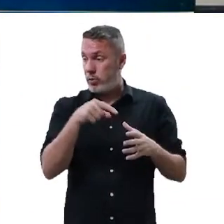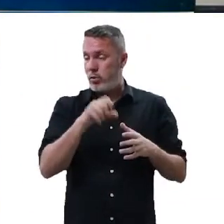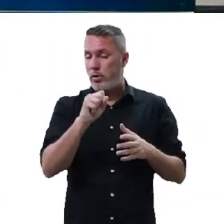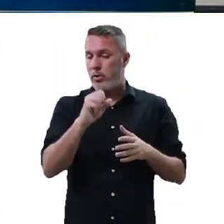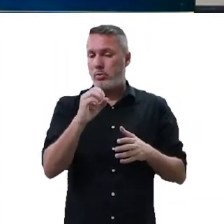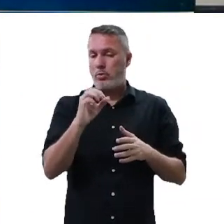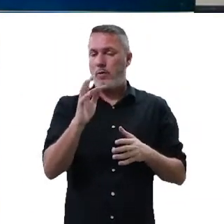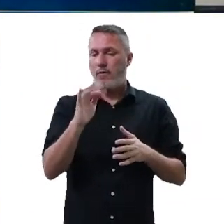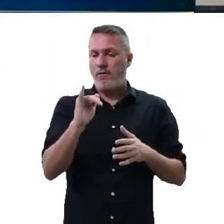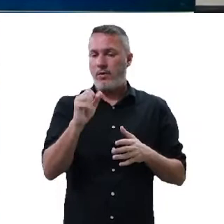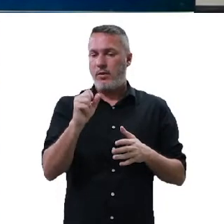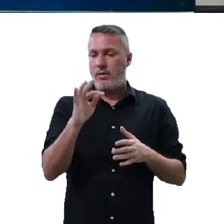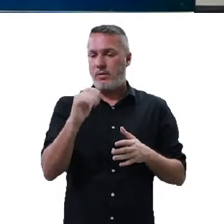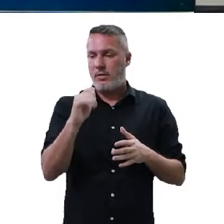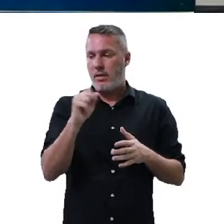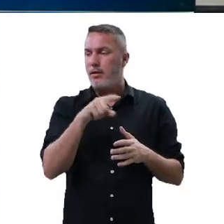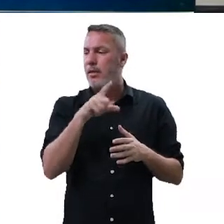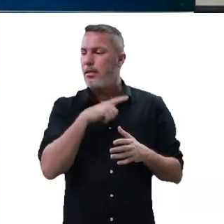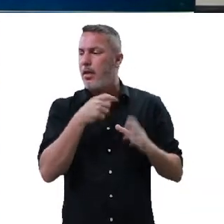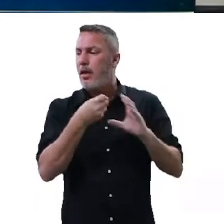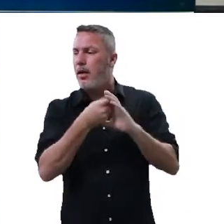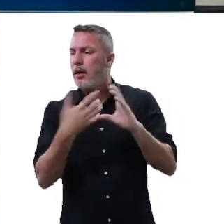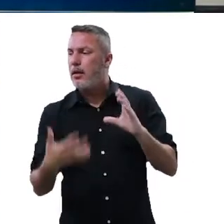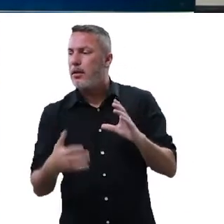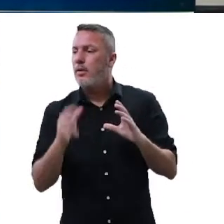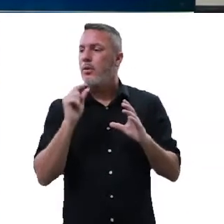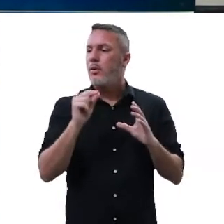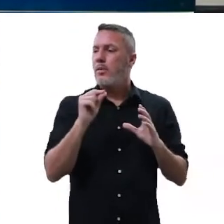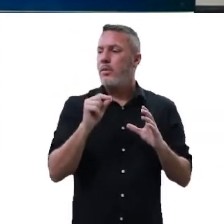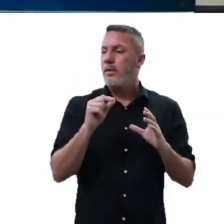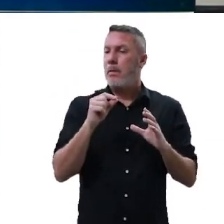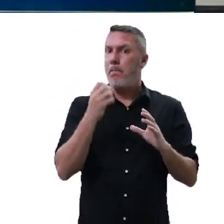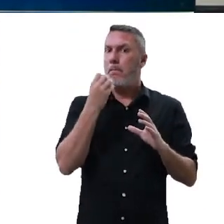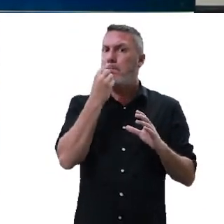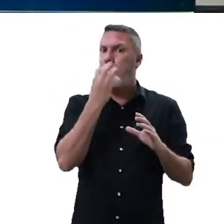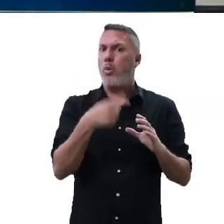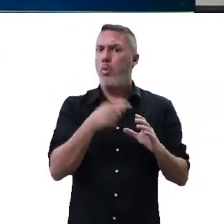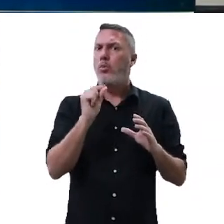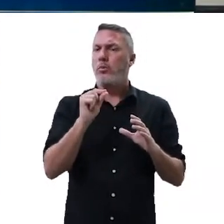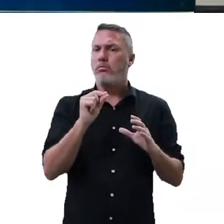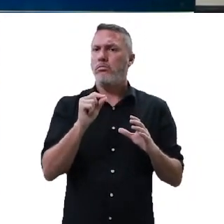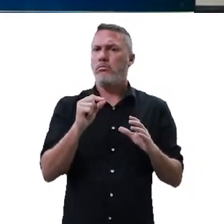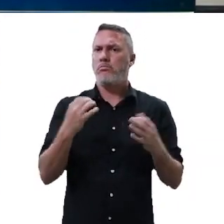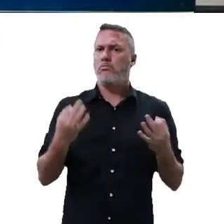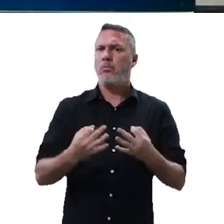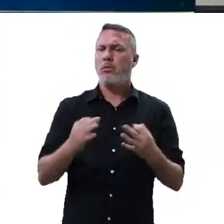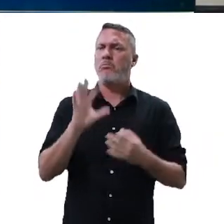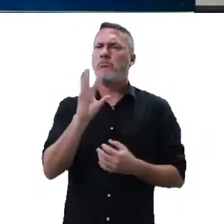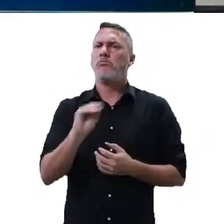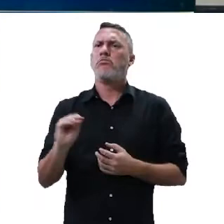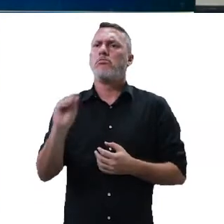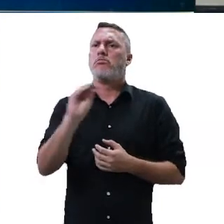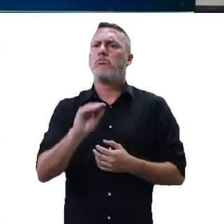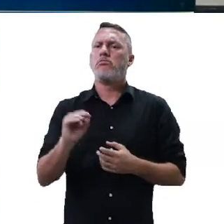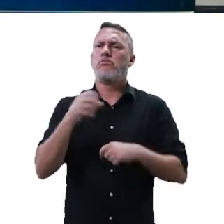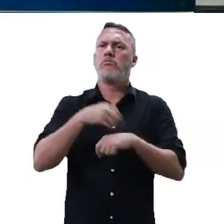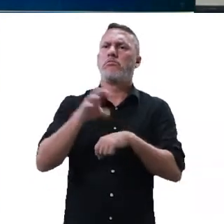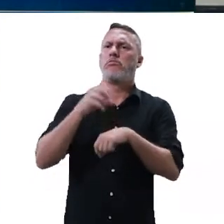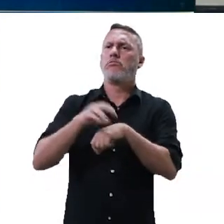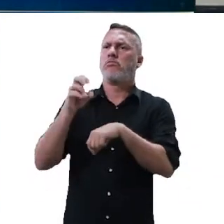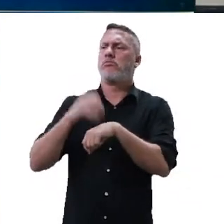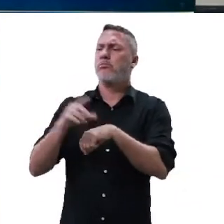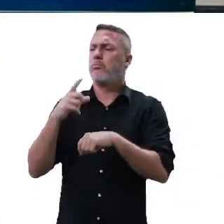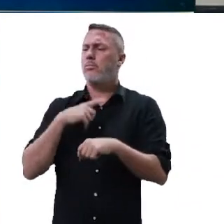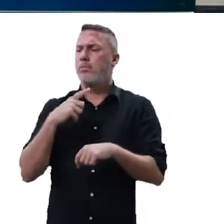Os sofistas tinham uma característica de ser bons oradores, né?